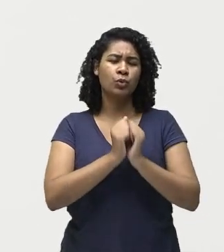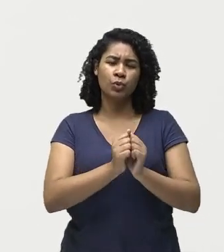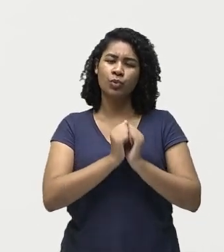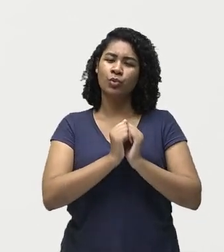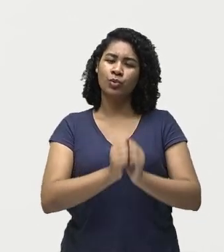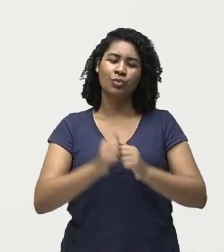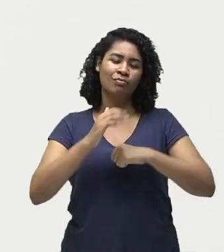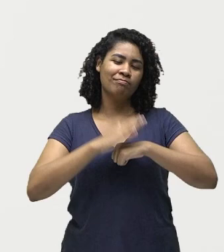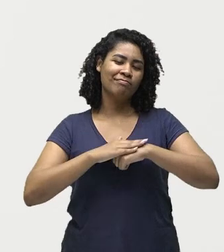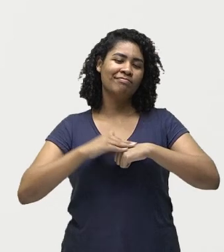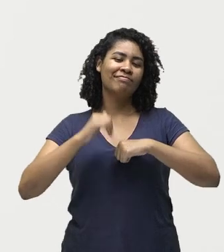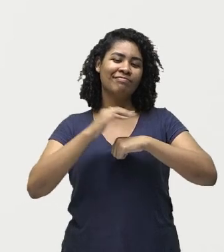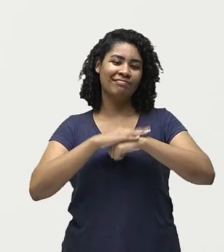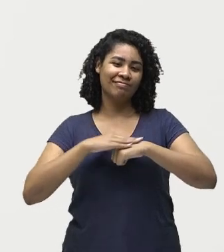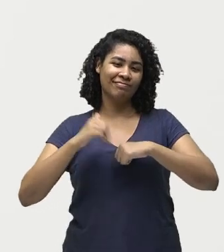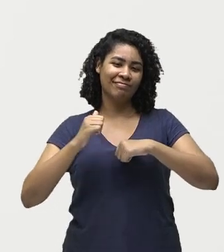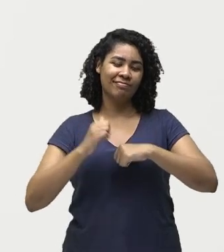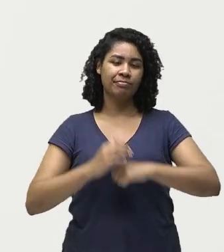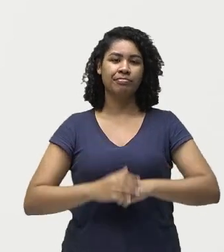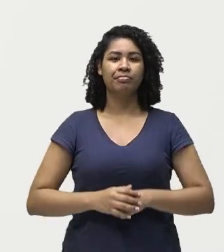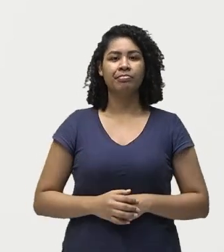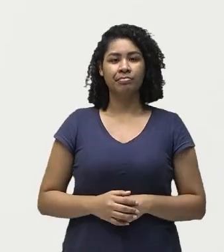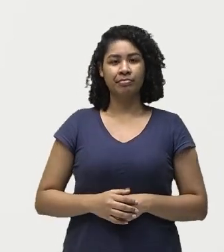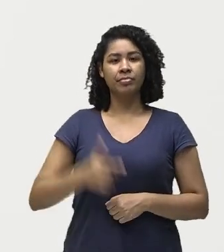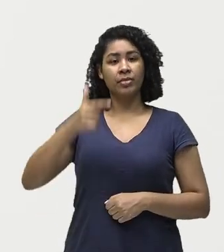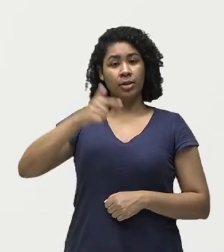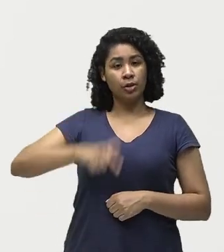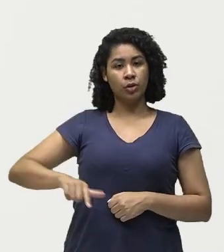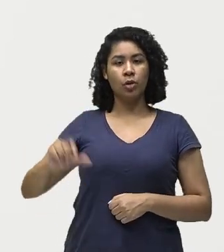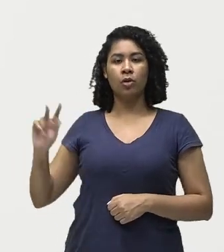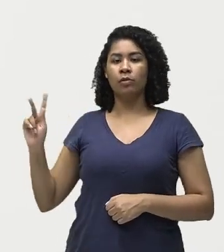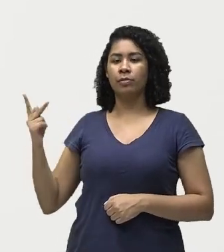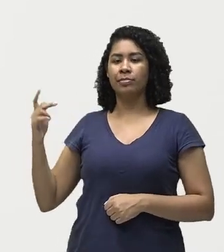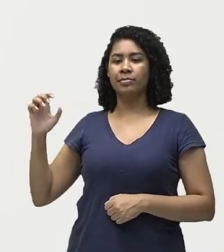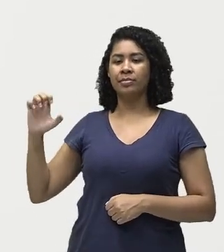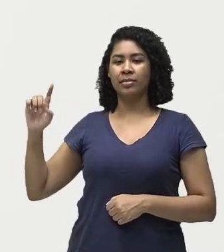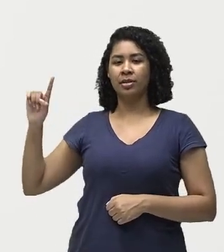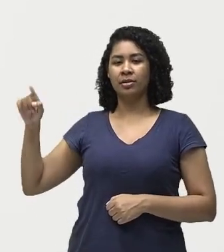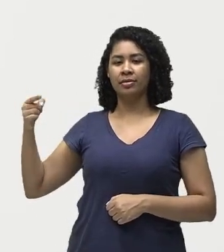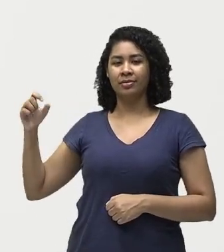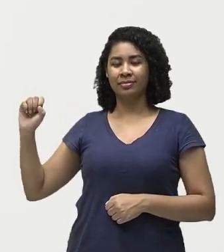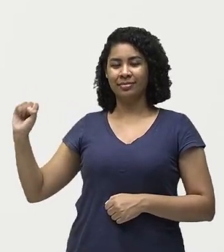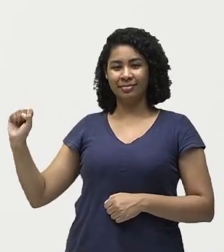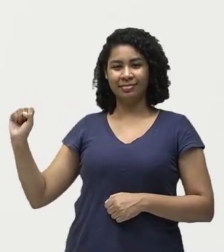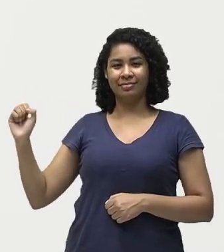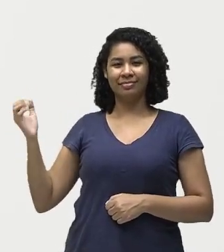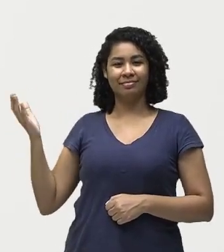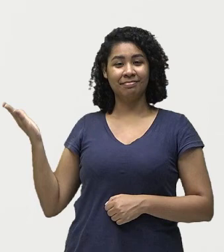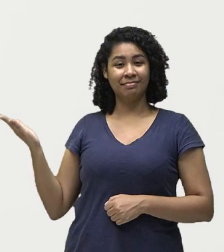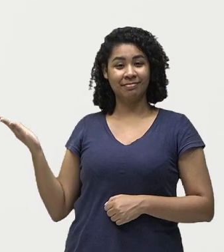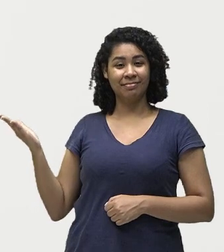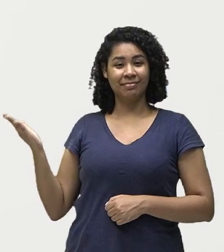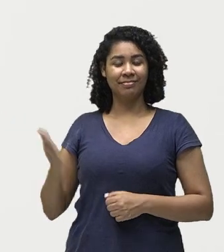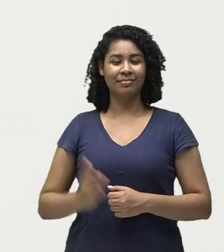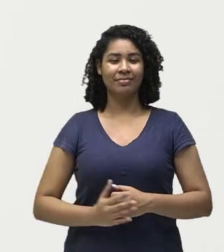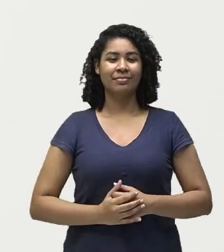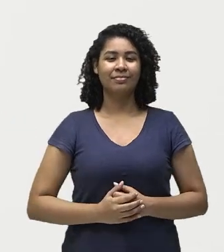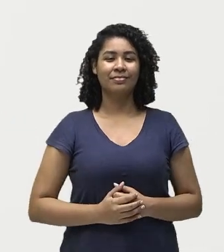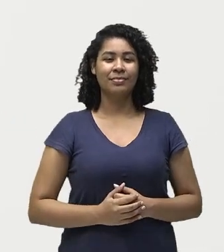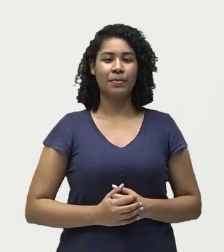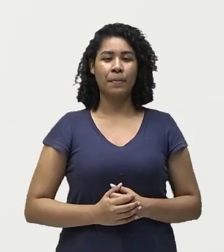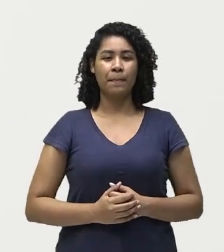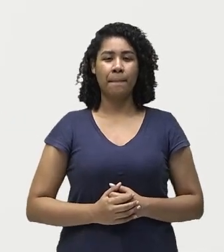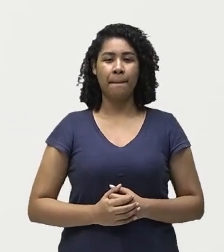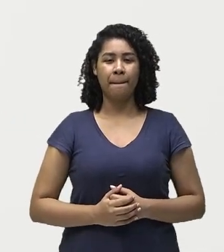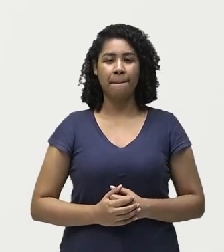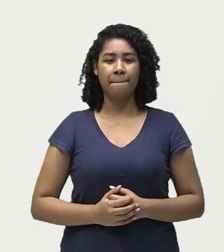Então, olha só, he is. Mais uma vez aqui, né? Aqui tá juntinho o pronome com o verbo to be,